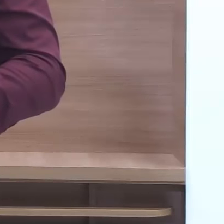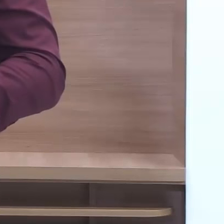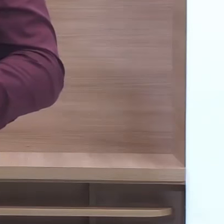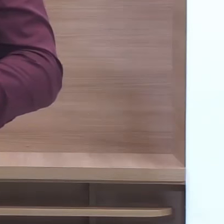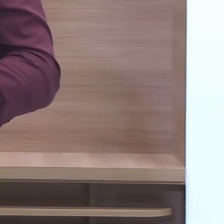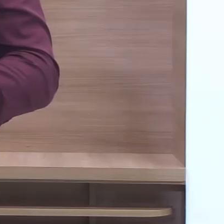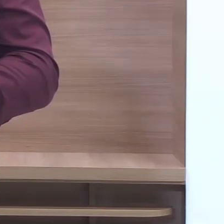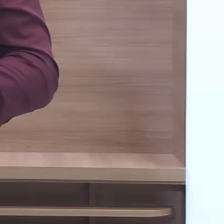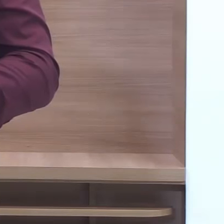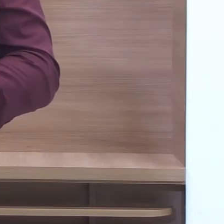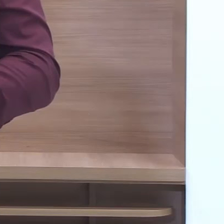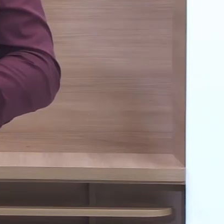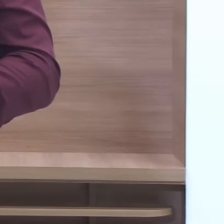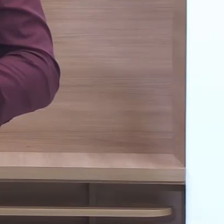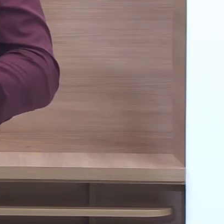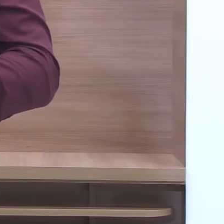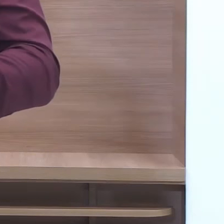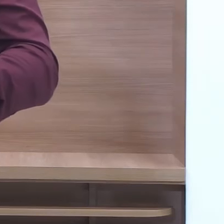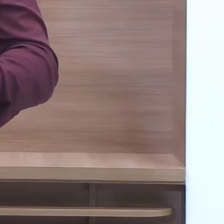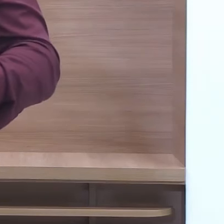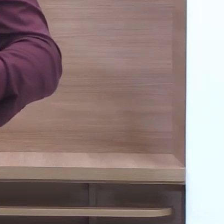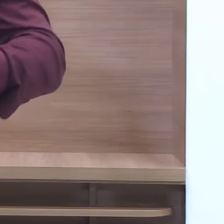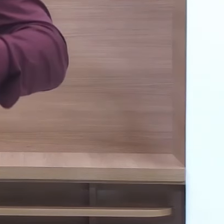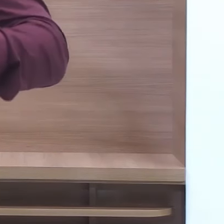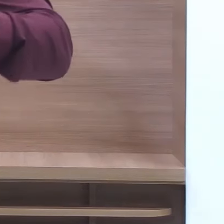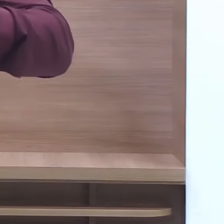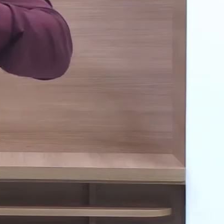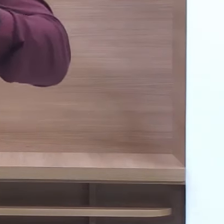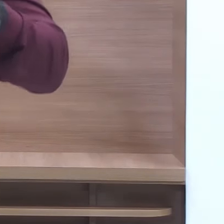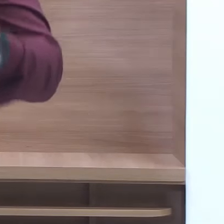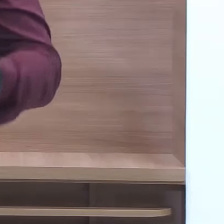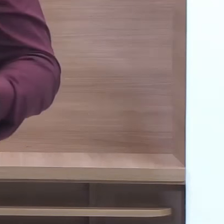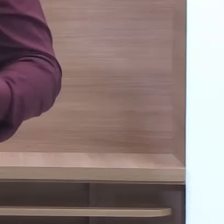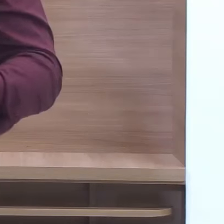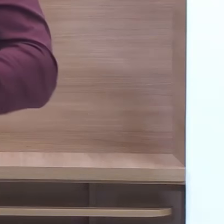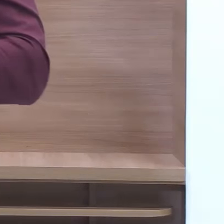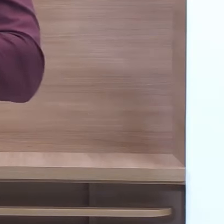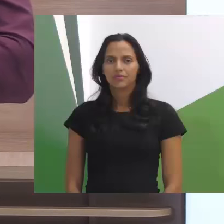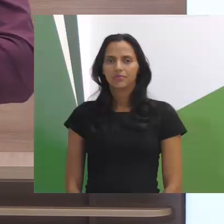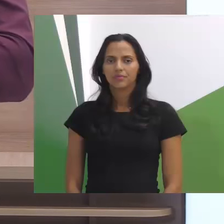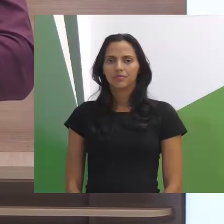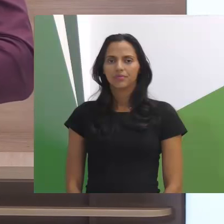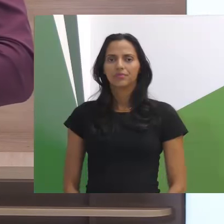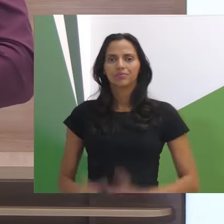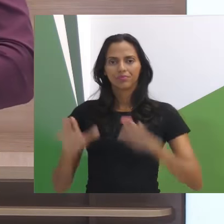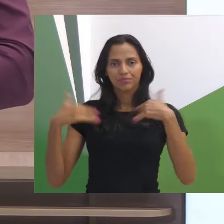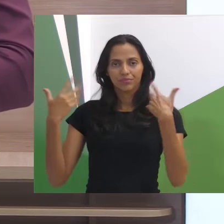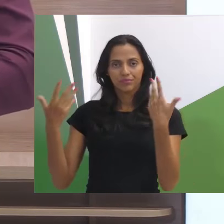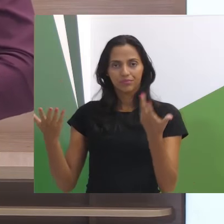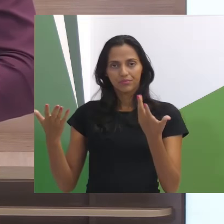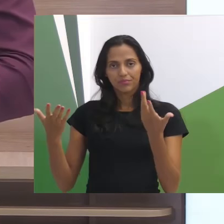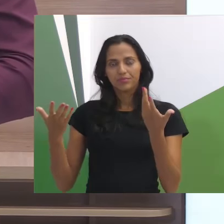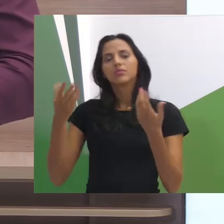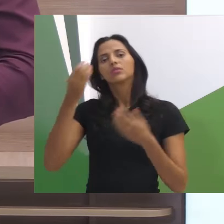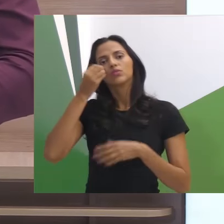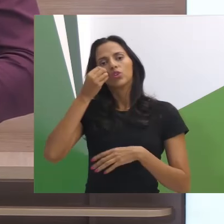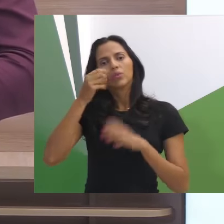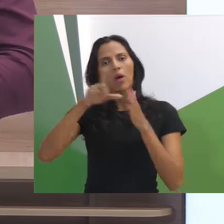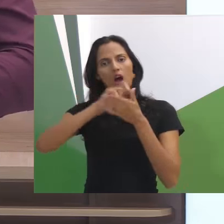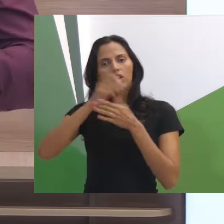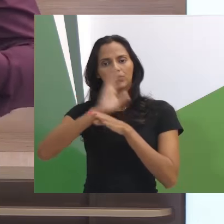Então, após essa travessia, a travessia em si fez com que acontecesse um fenômeno